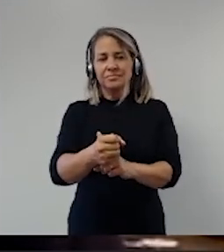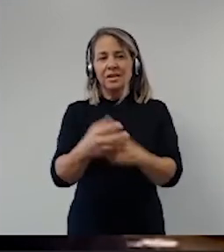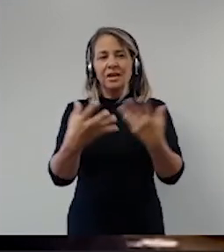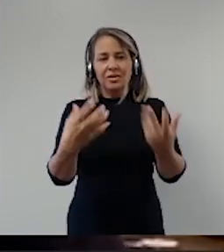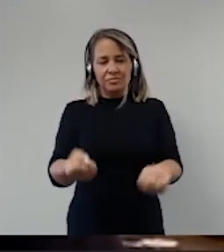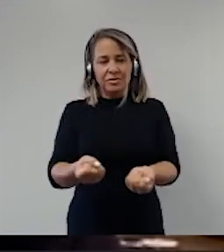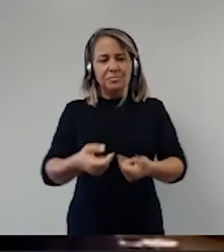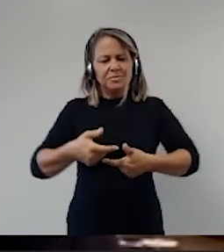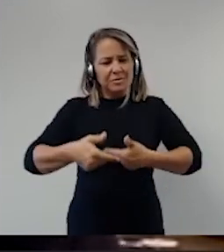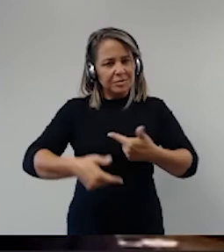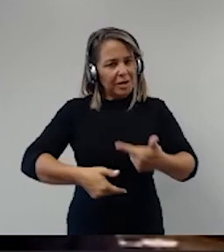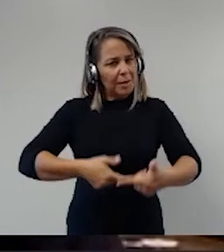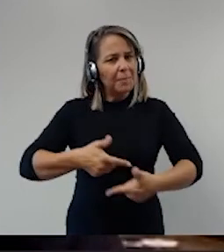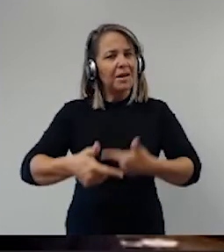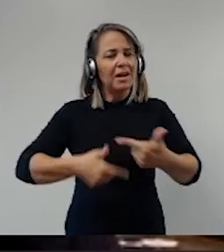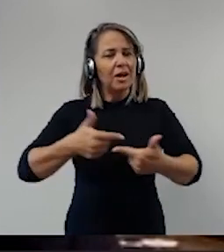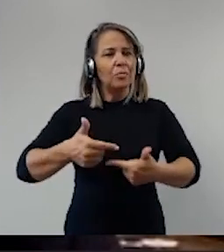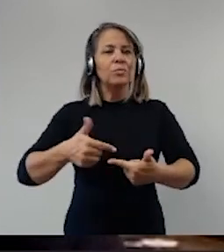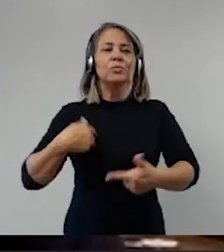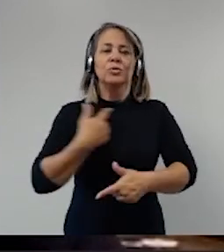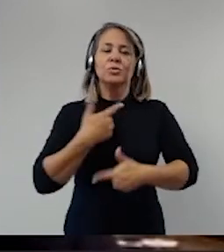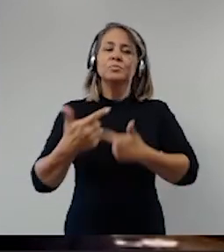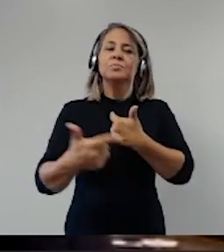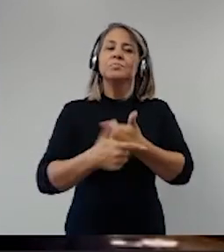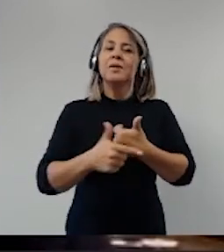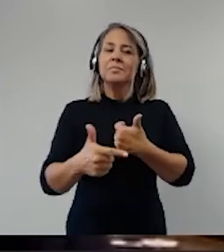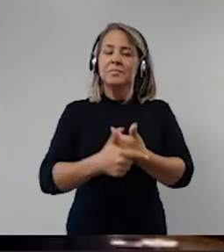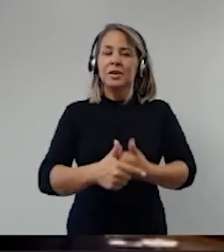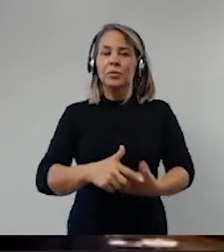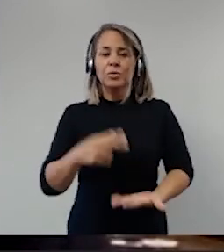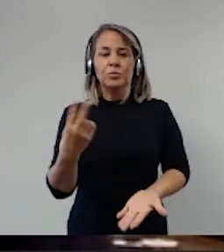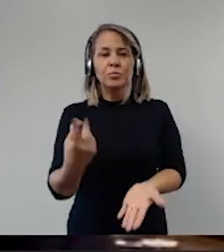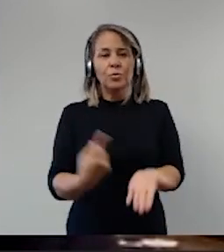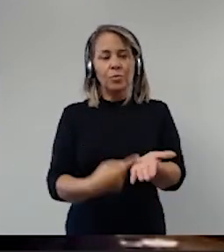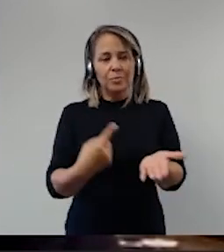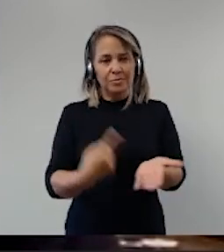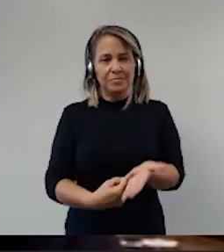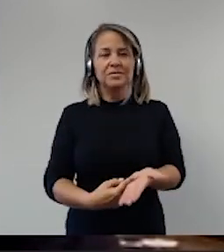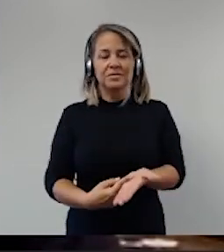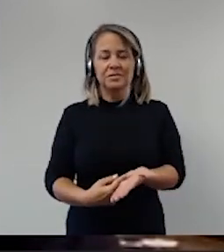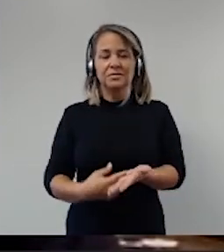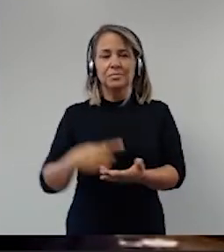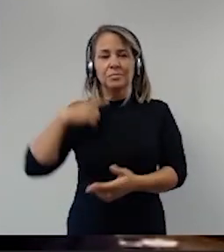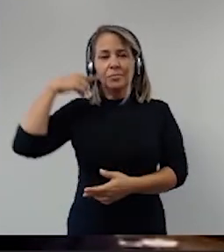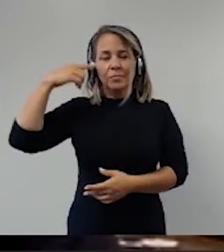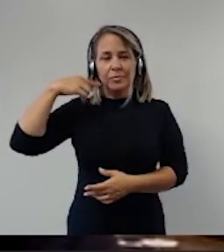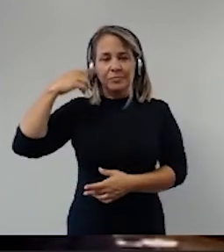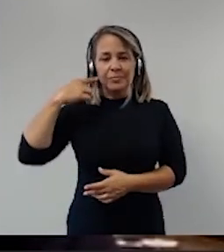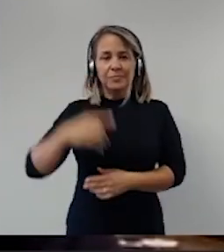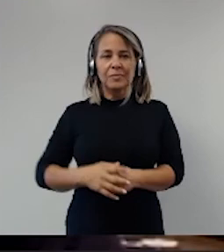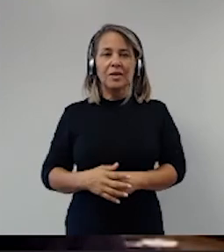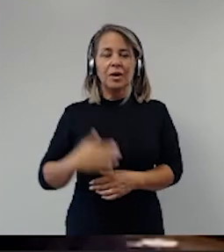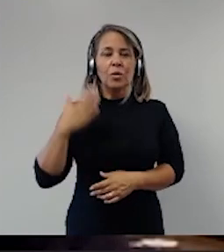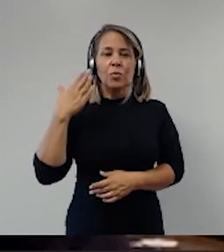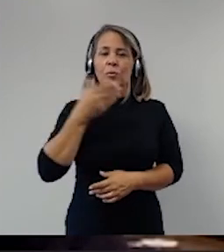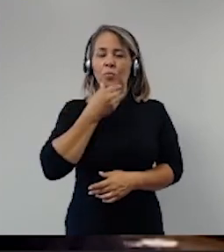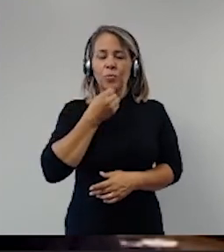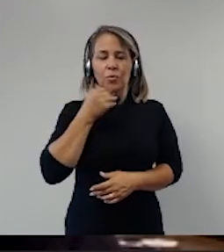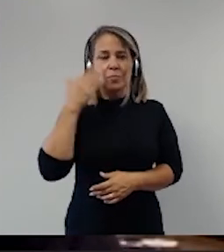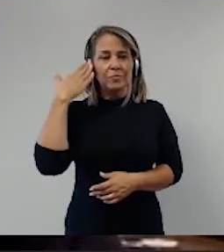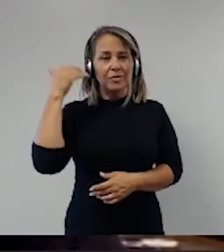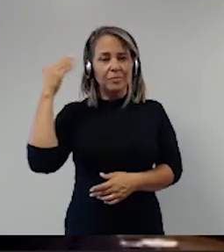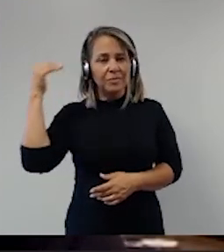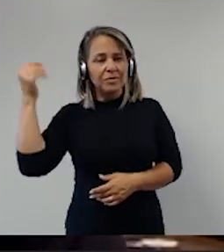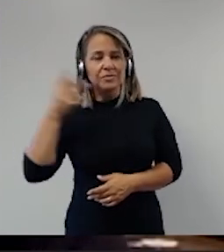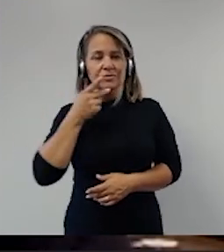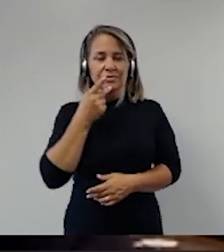vamos desempenhar aí o nosso papel como advogados. Shakespeare já dizia, né, por meio do seu personagem